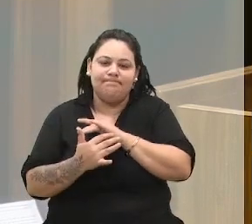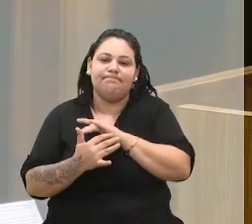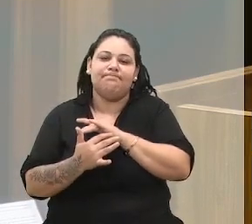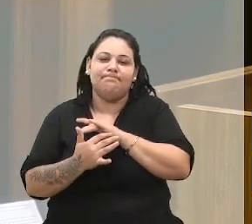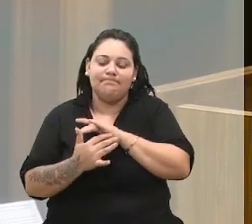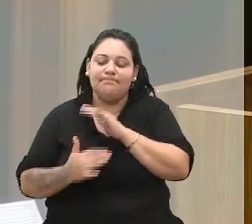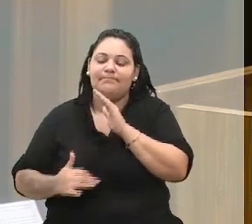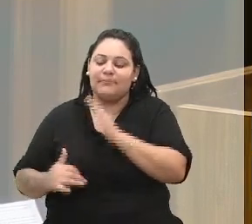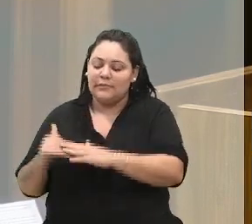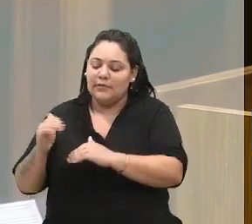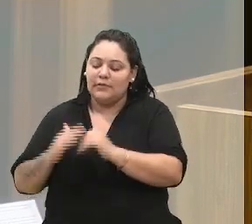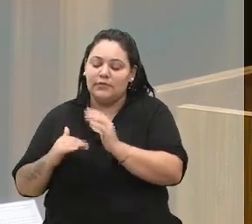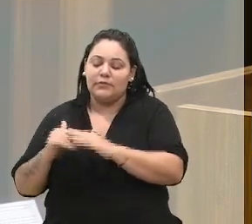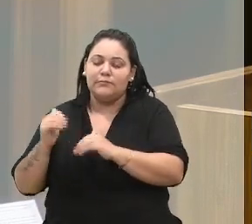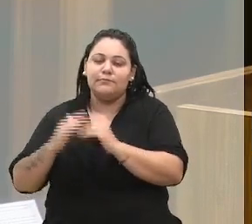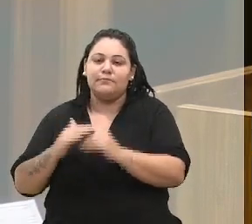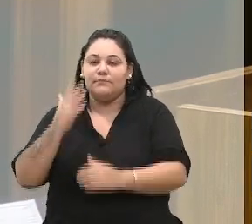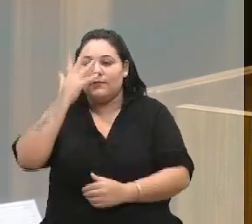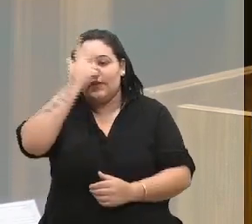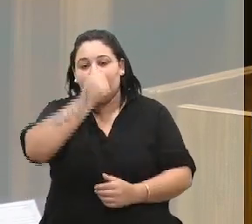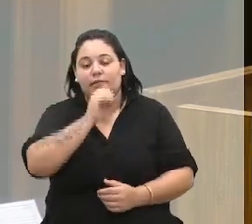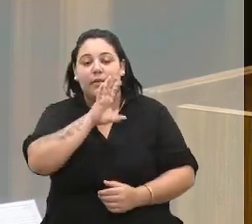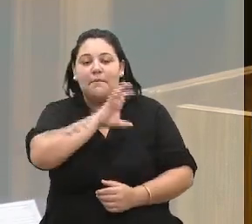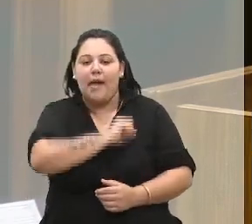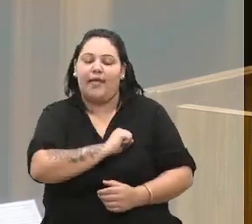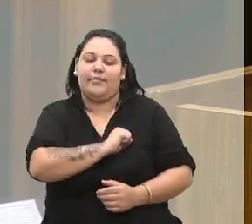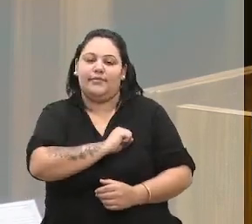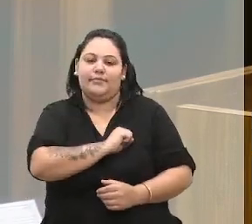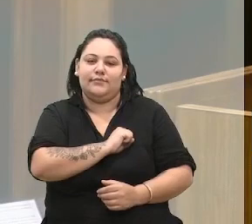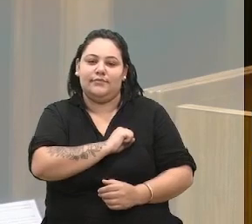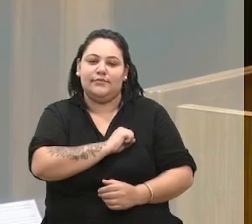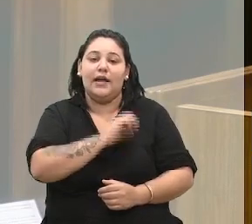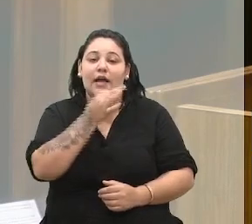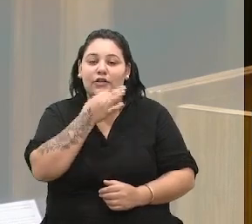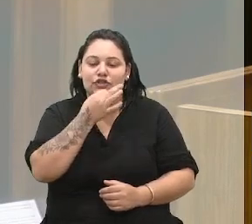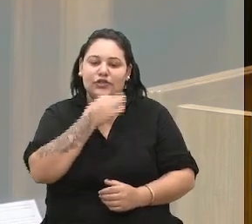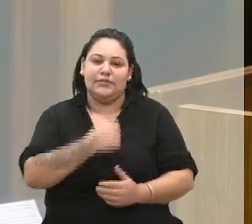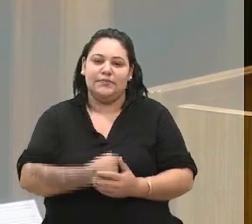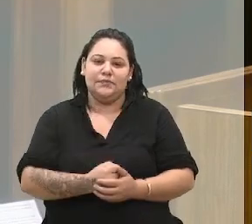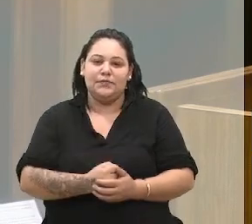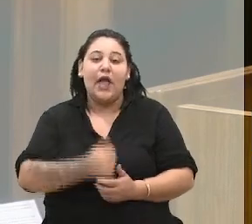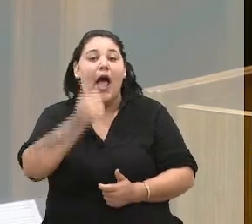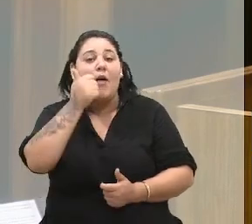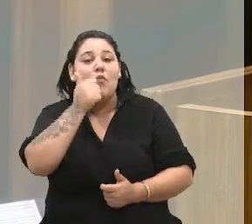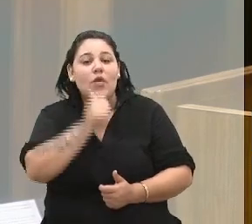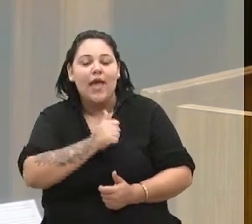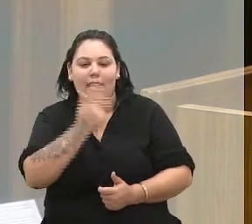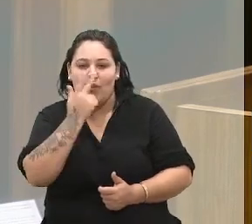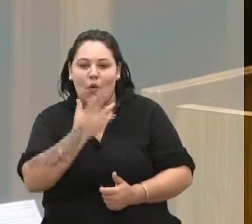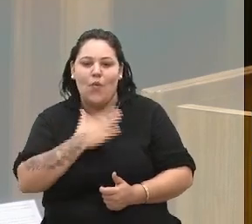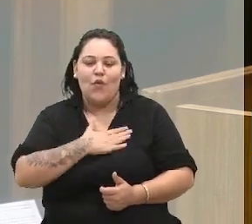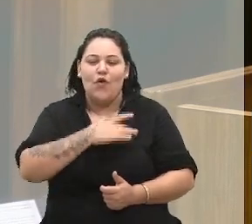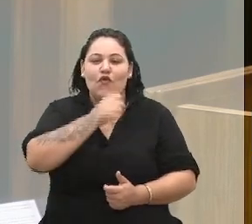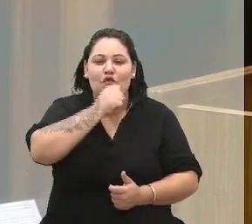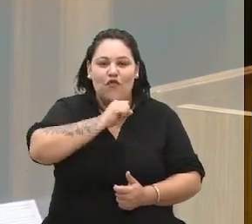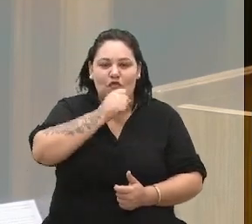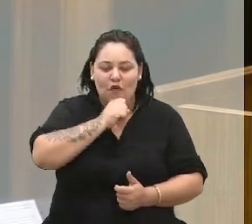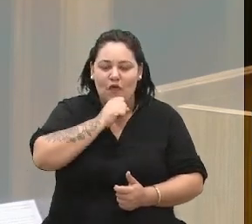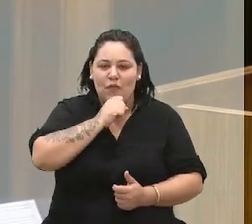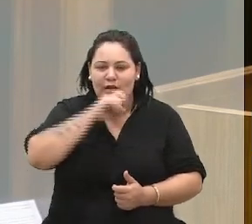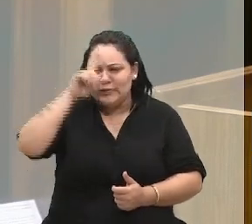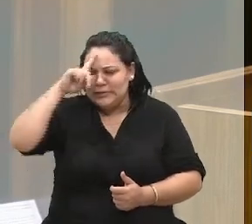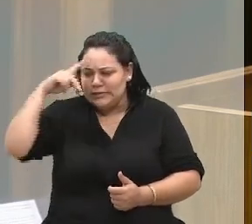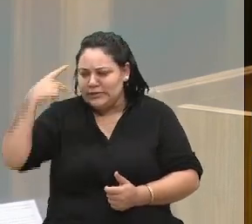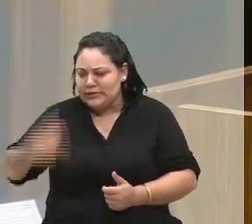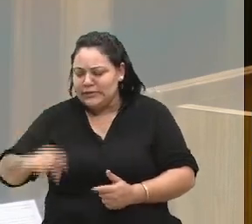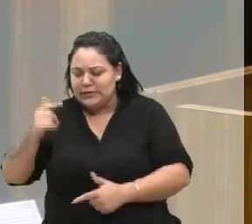construção da nossa linda e amada cidade. As mulheres que, enquanto os maridos, como meu avô, pegavam a picareta para abrir as